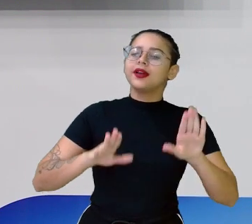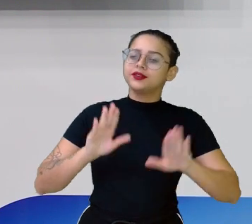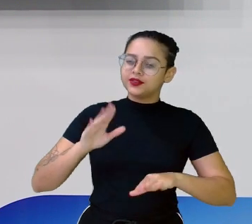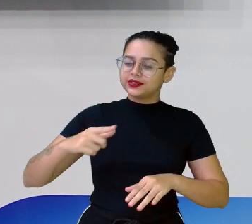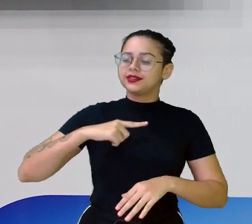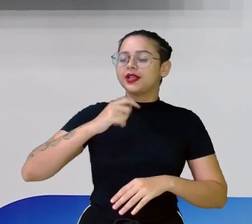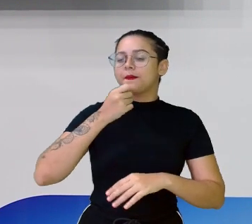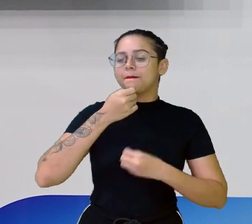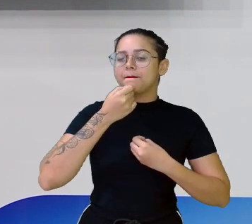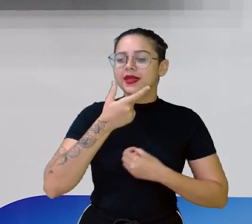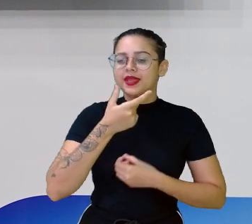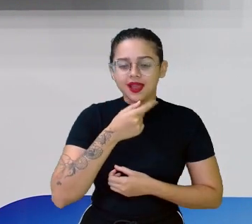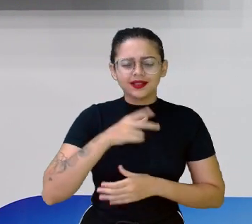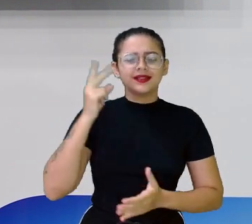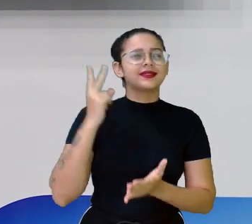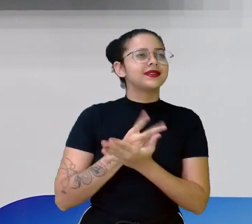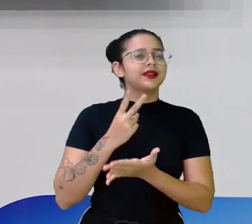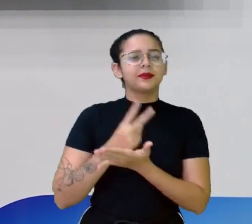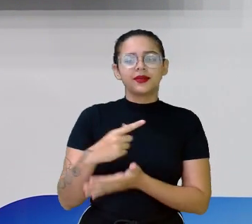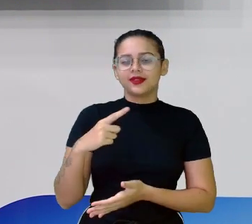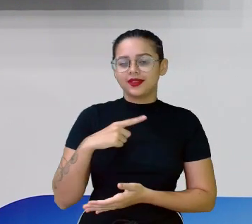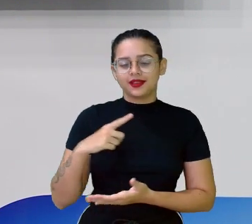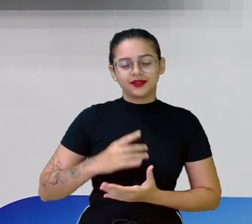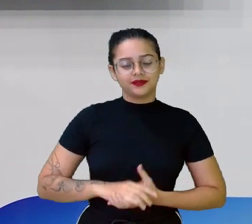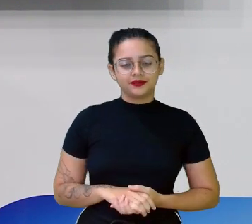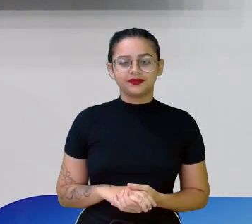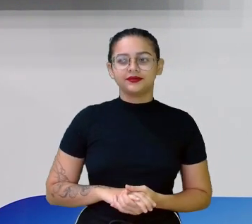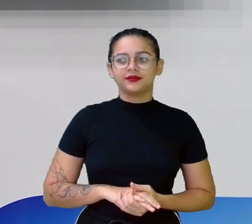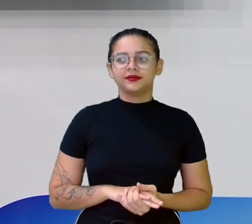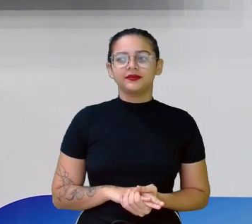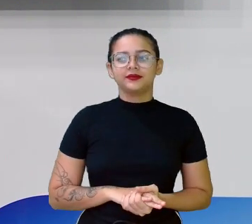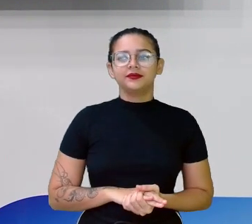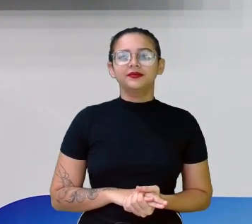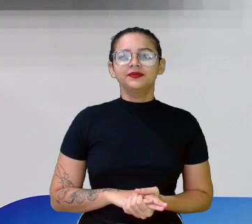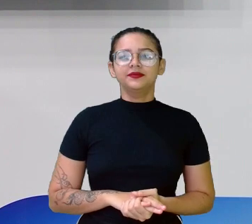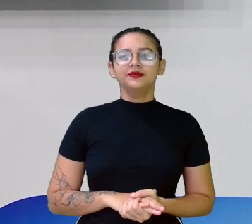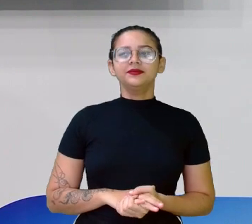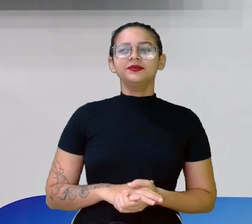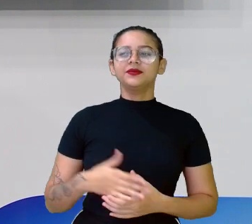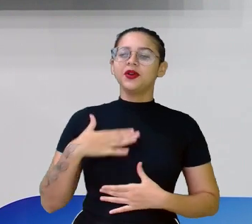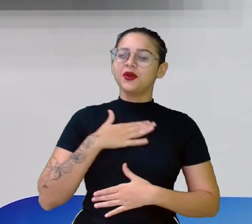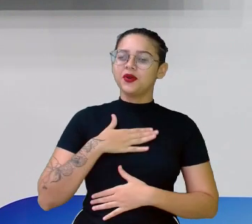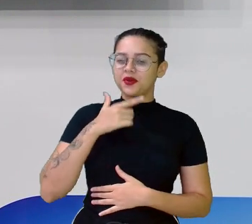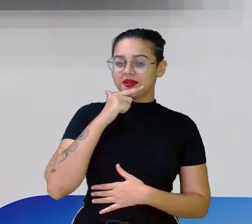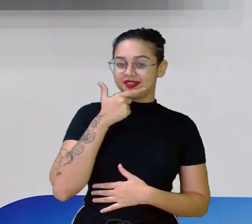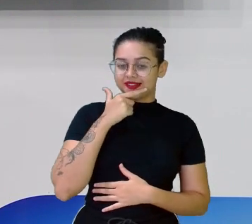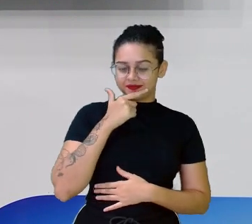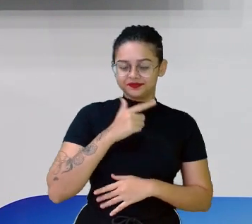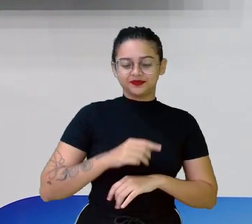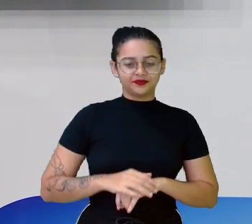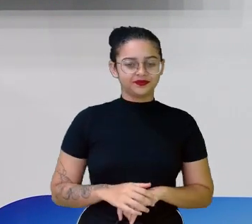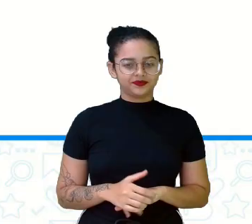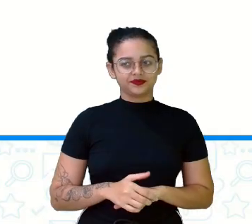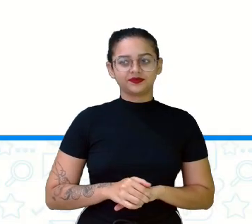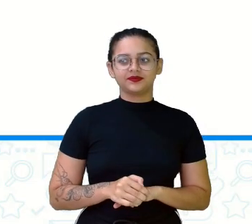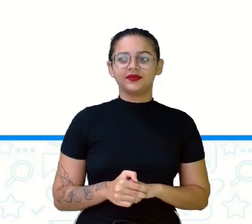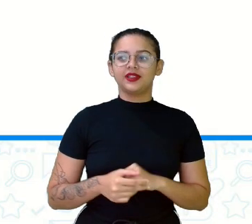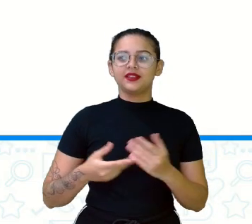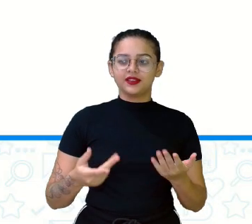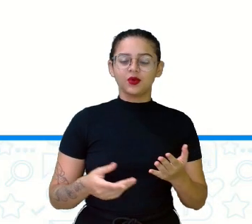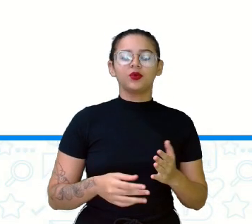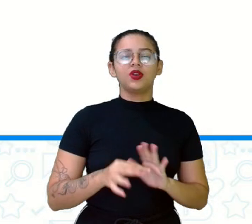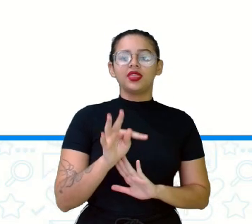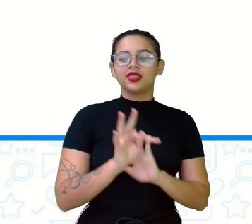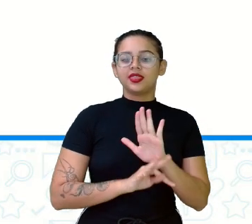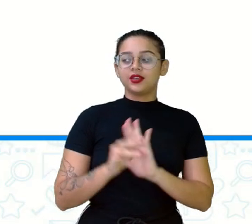anedota, sempre tem em qualquer lugar aquelas pessoas que gostam, né, de puxar para ir para o divertimento, para o humor. Trata-se de um texto